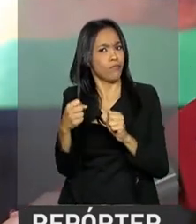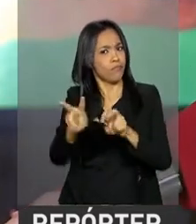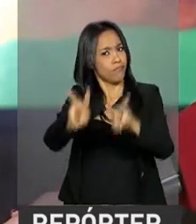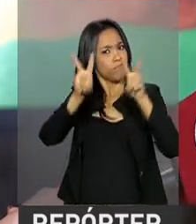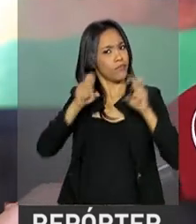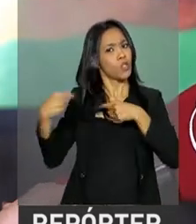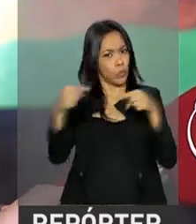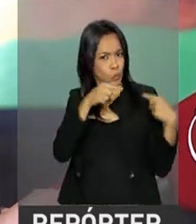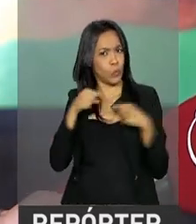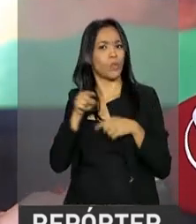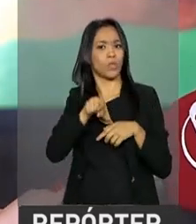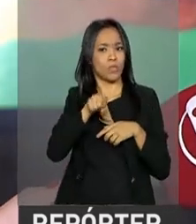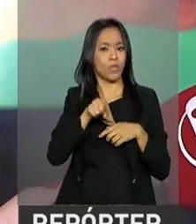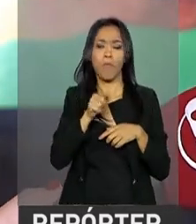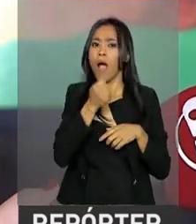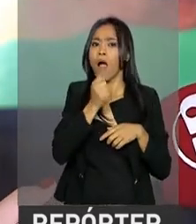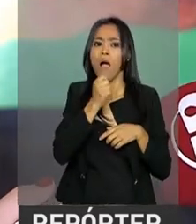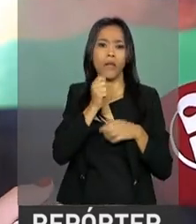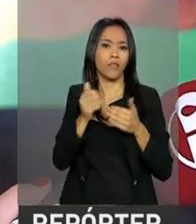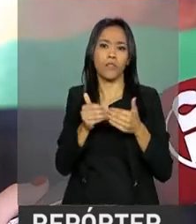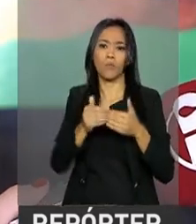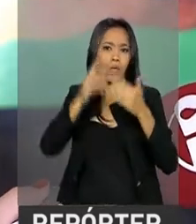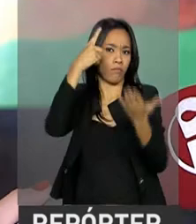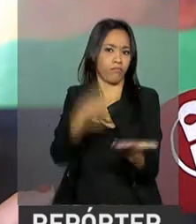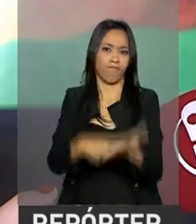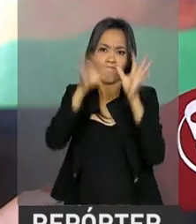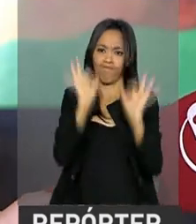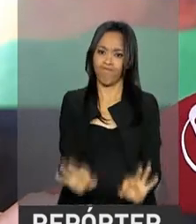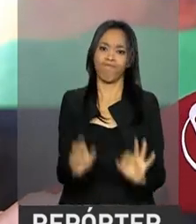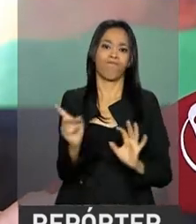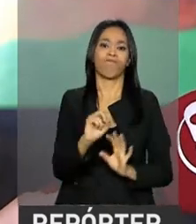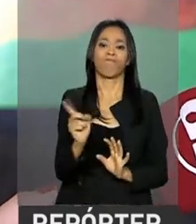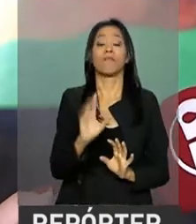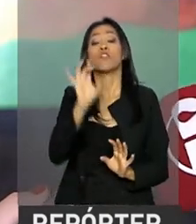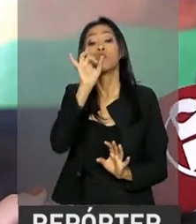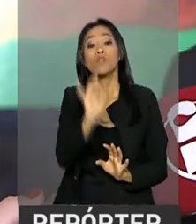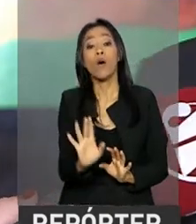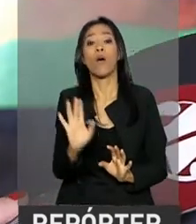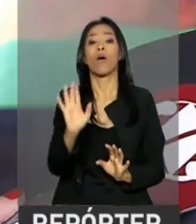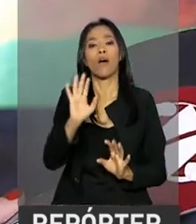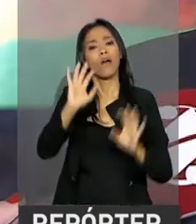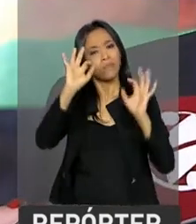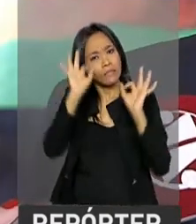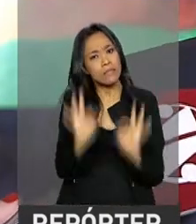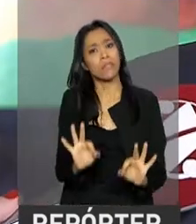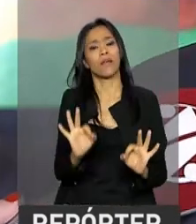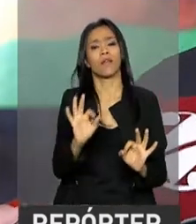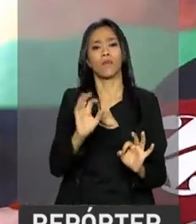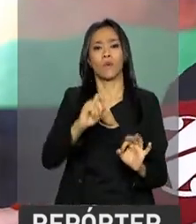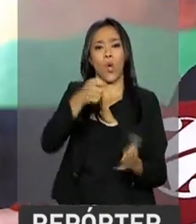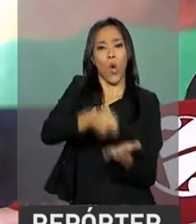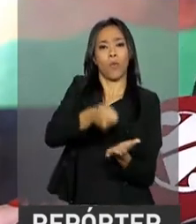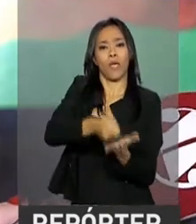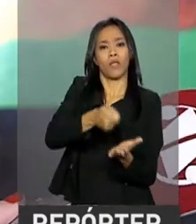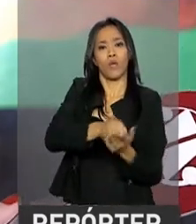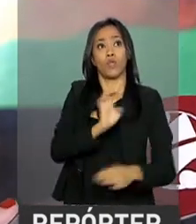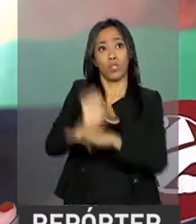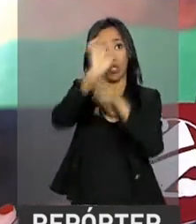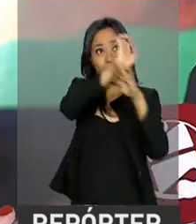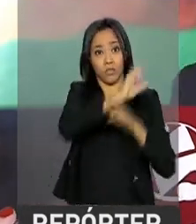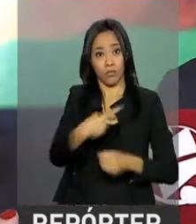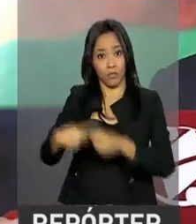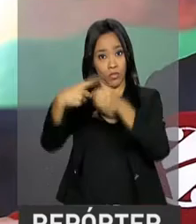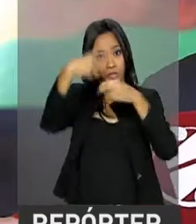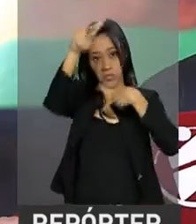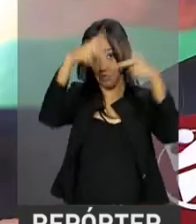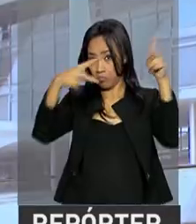mas não avançou em absolutamente nada e portanto que fica valendo a obrigatoriedade estados município legislar em